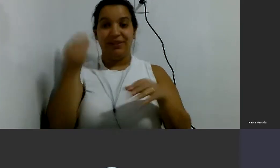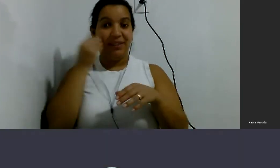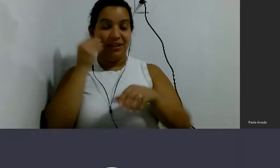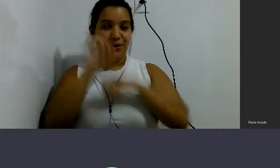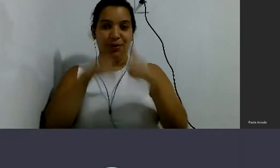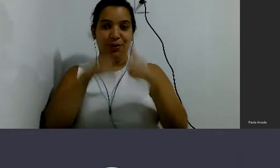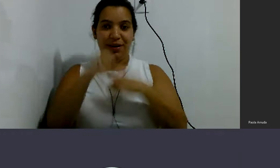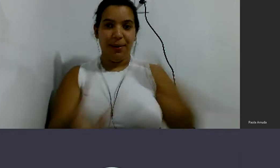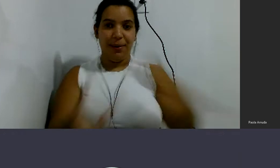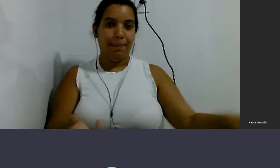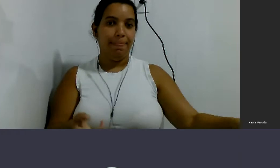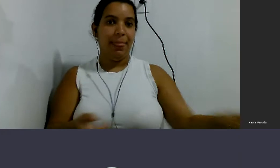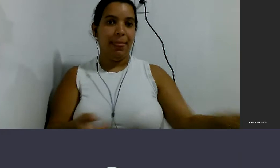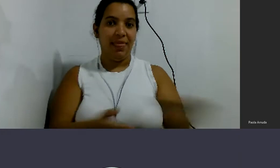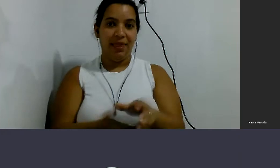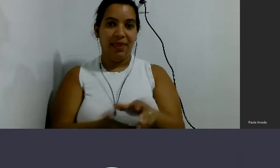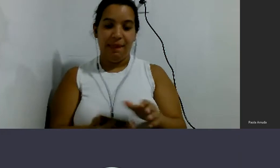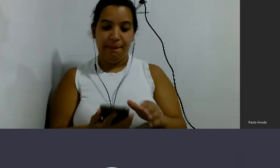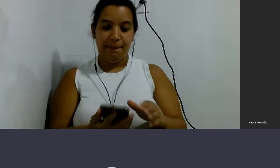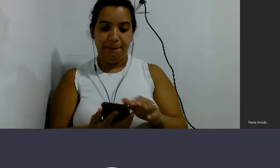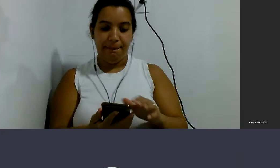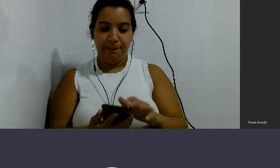chuva. A internet com lixo, gente.